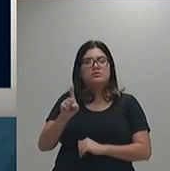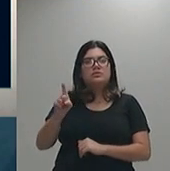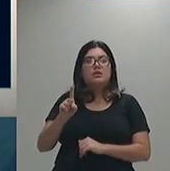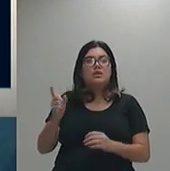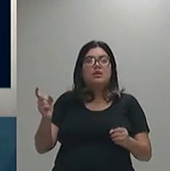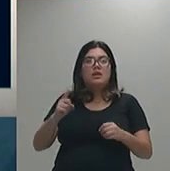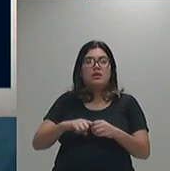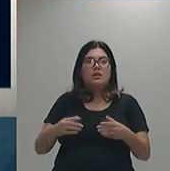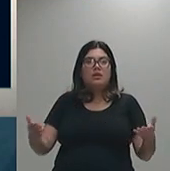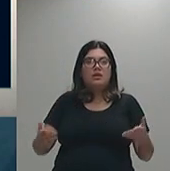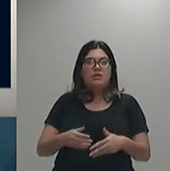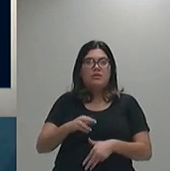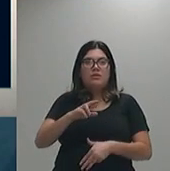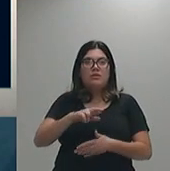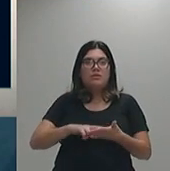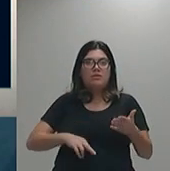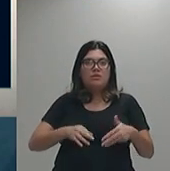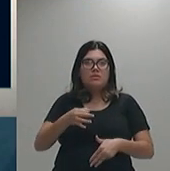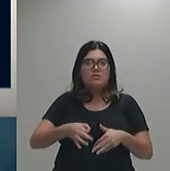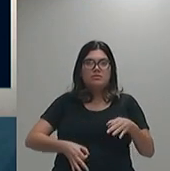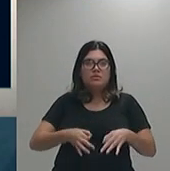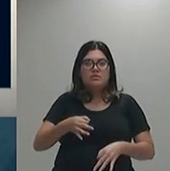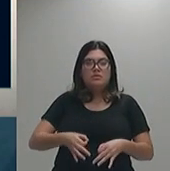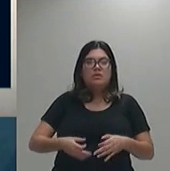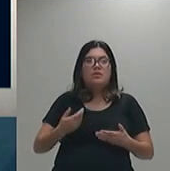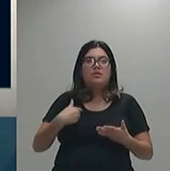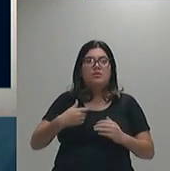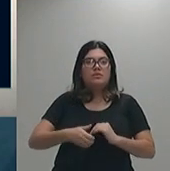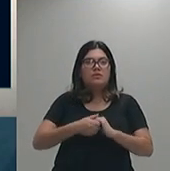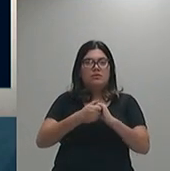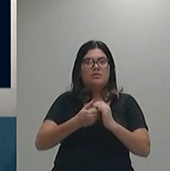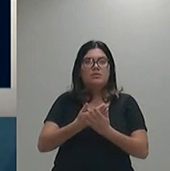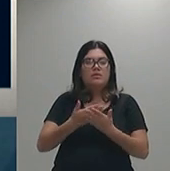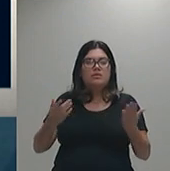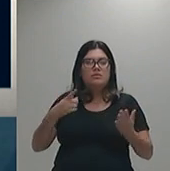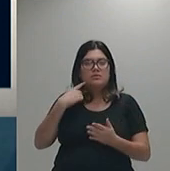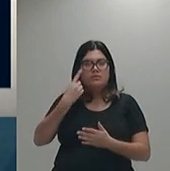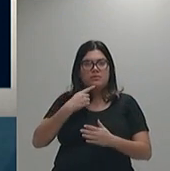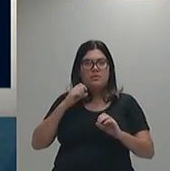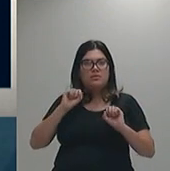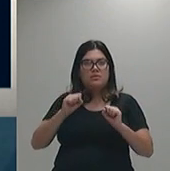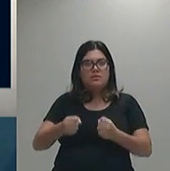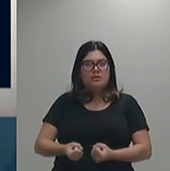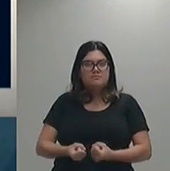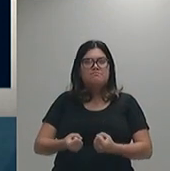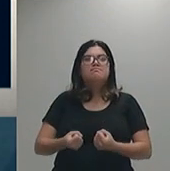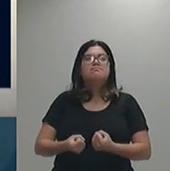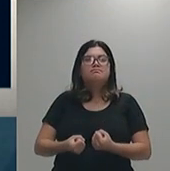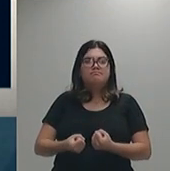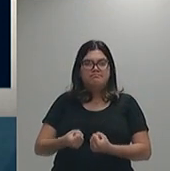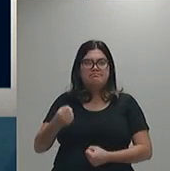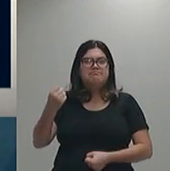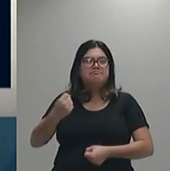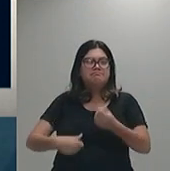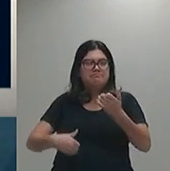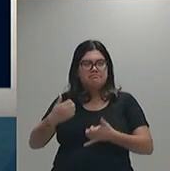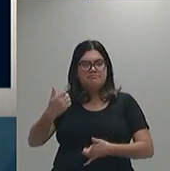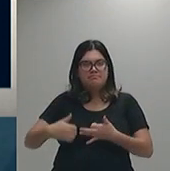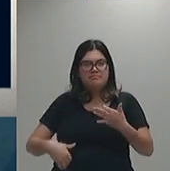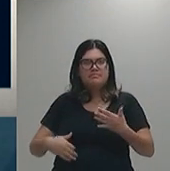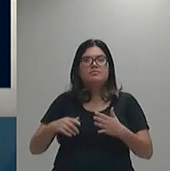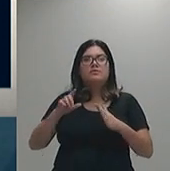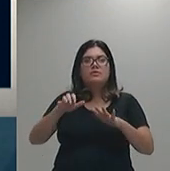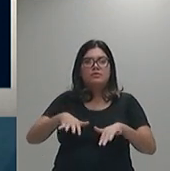relato presidentes saúde é que os eminentes advogados que sustentaram E marcaram diligenciaram o memoriais audiências